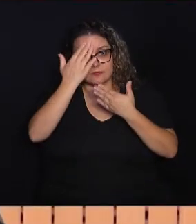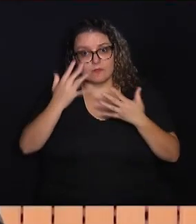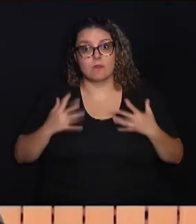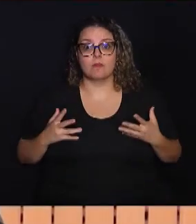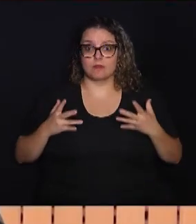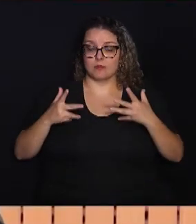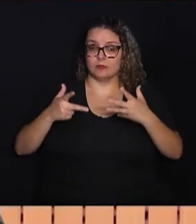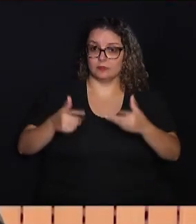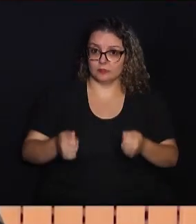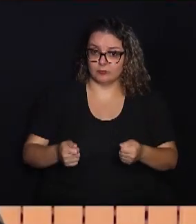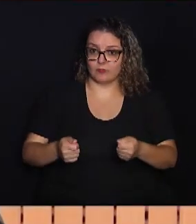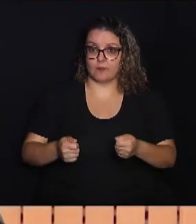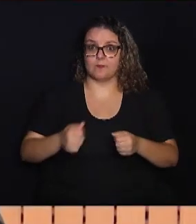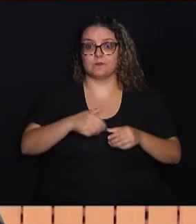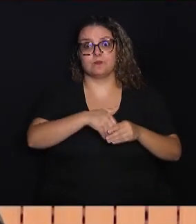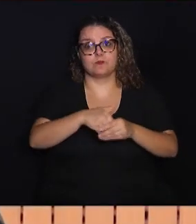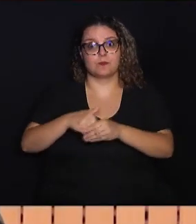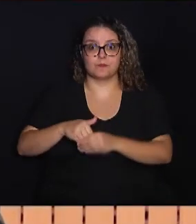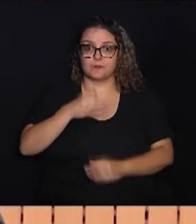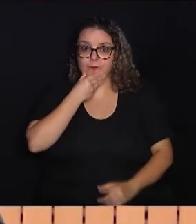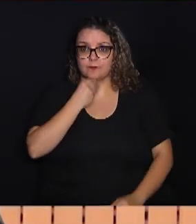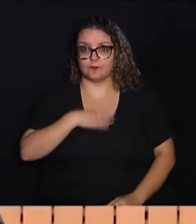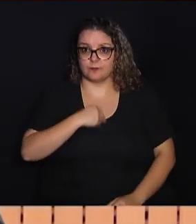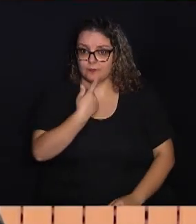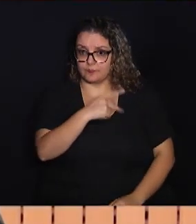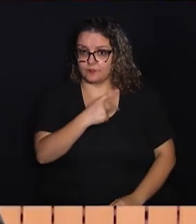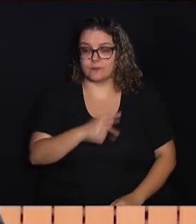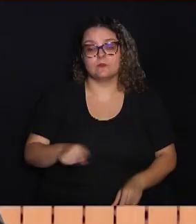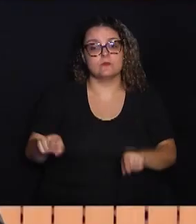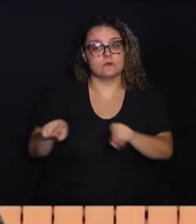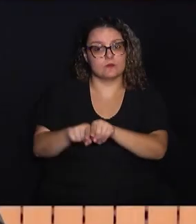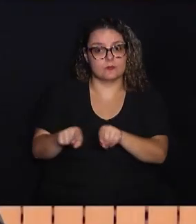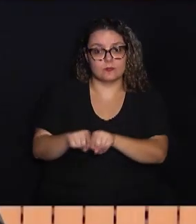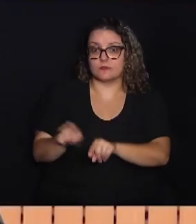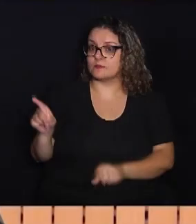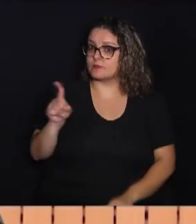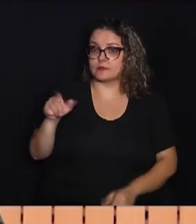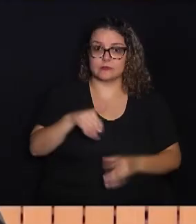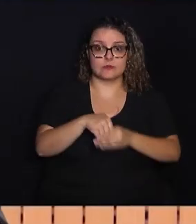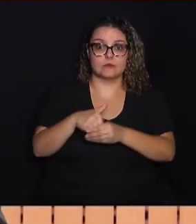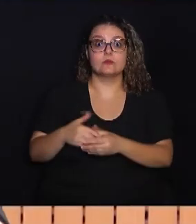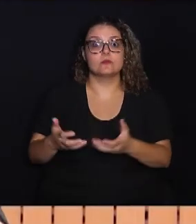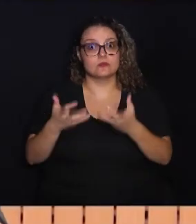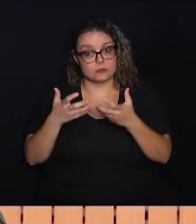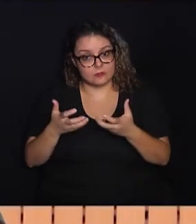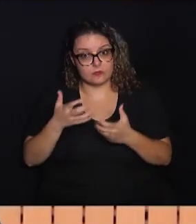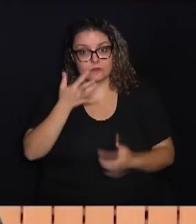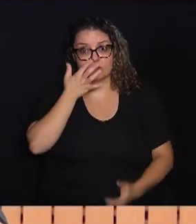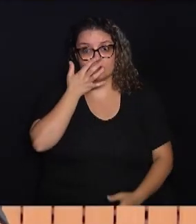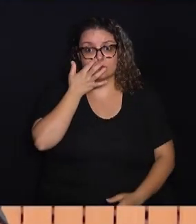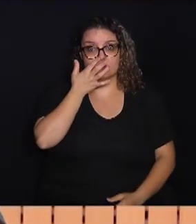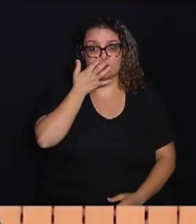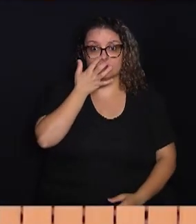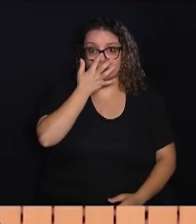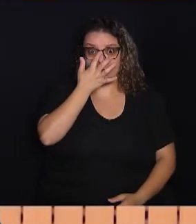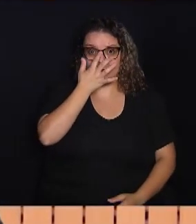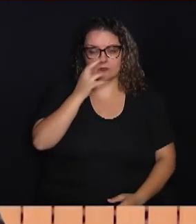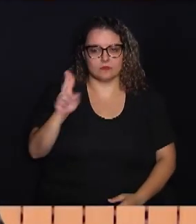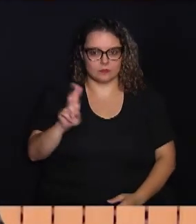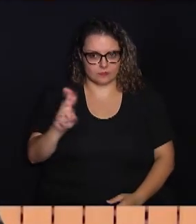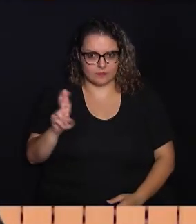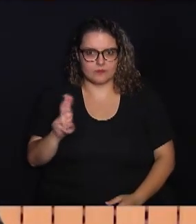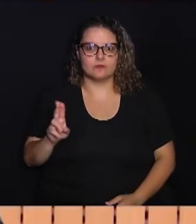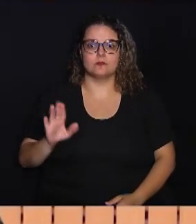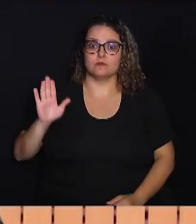todos que votaram nele aqueles que não votaram também e quero dizer a todos que são que foram que puseram seu nome